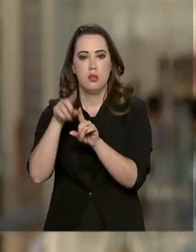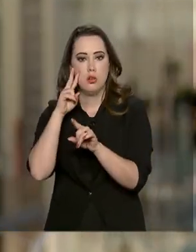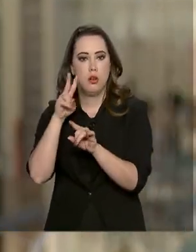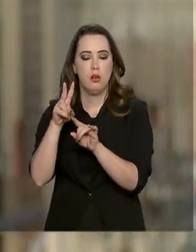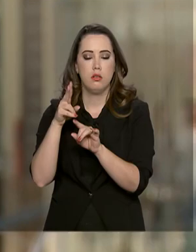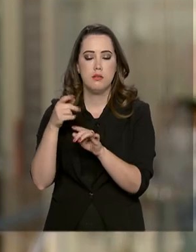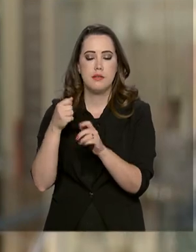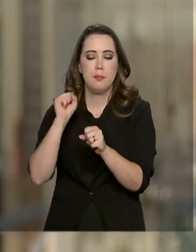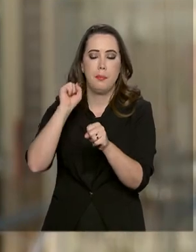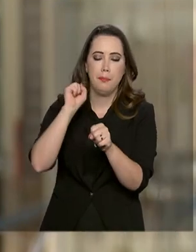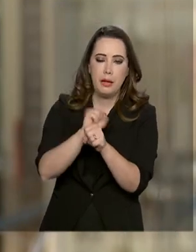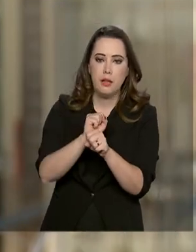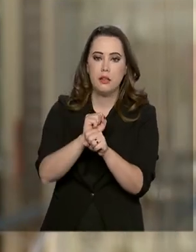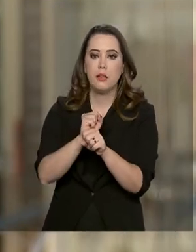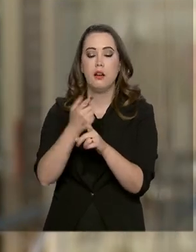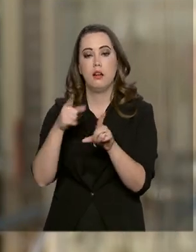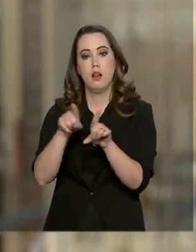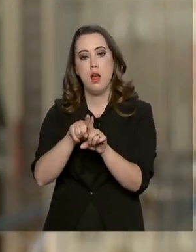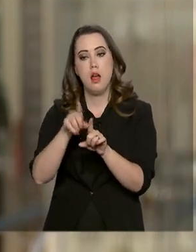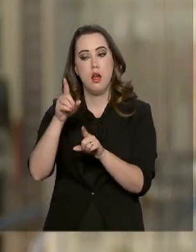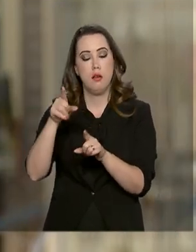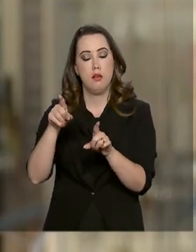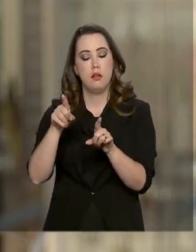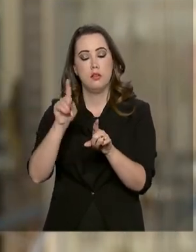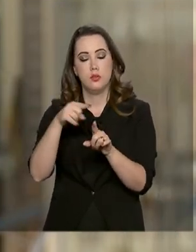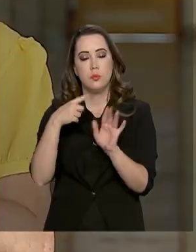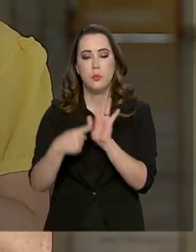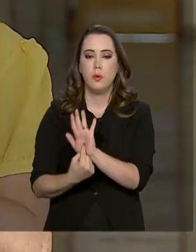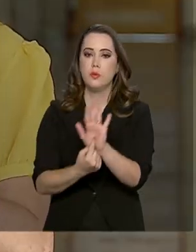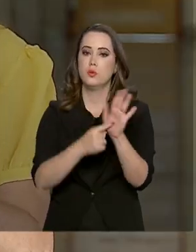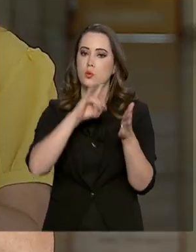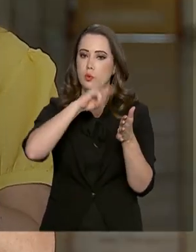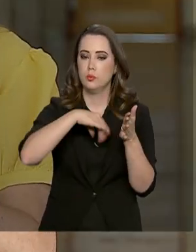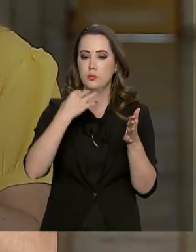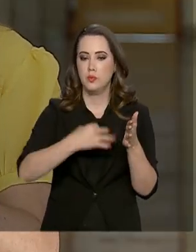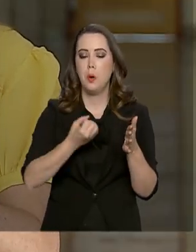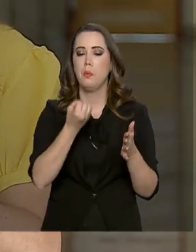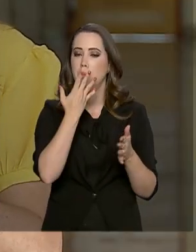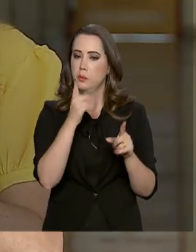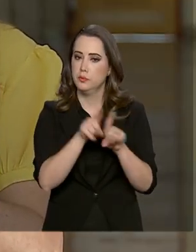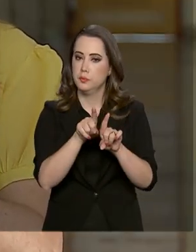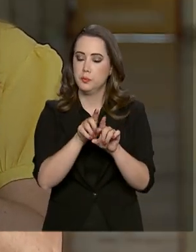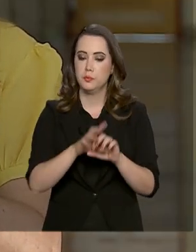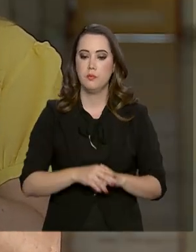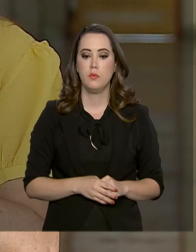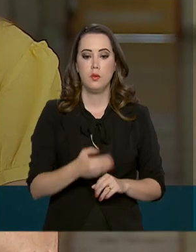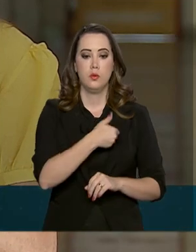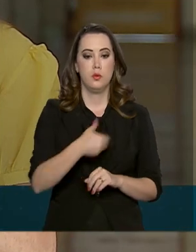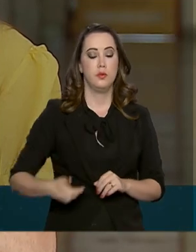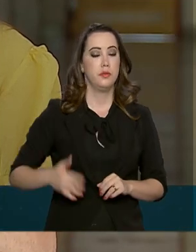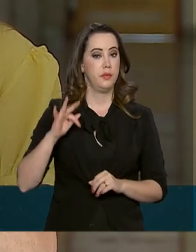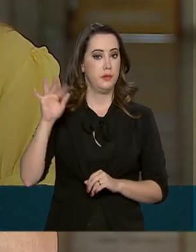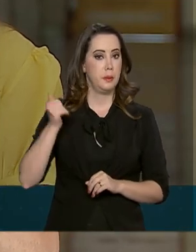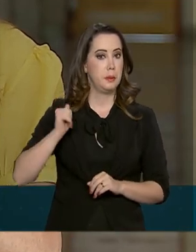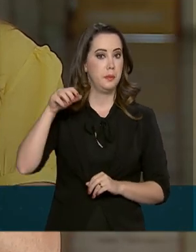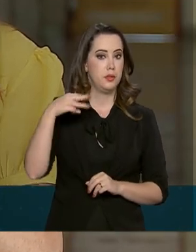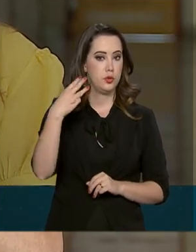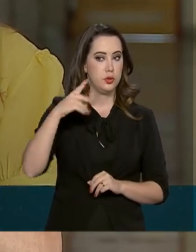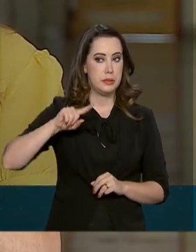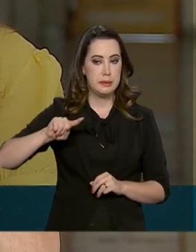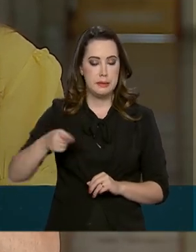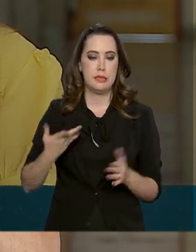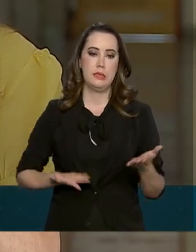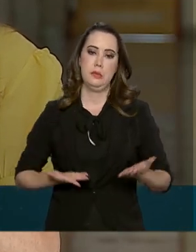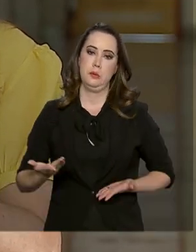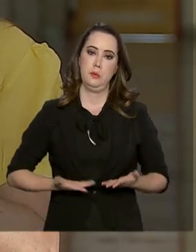identidade ou seja são muitos benefícios o governo federal oferece mais de três mil serviços à população